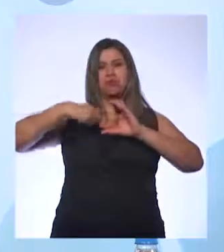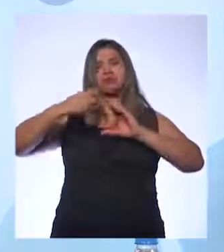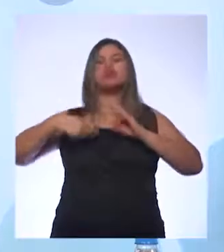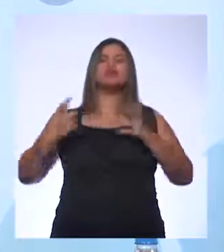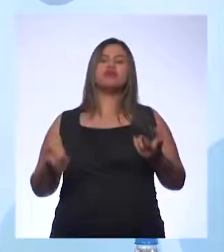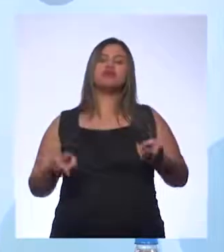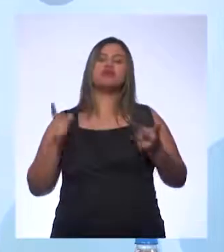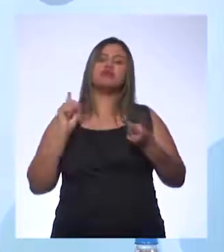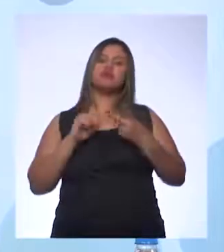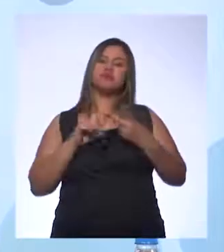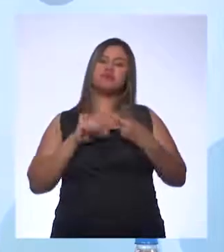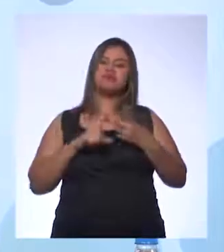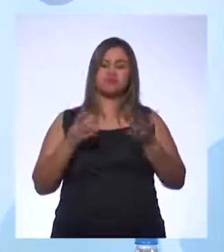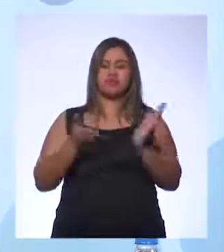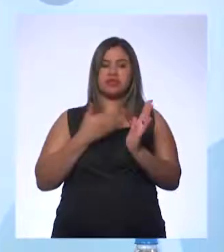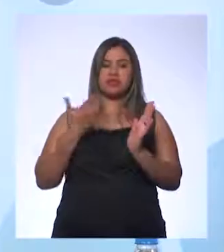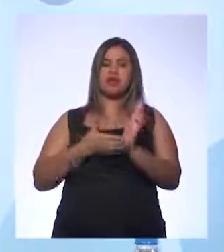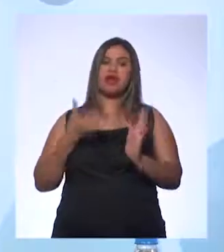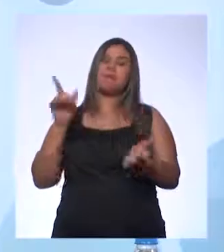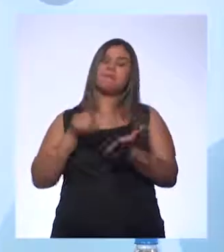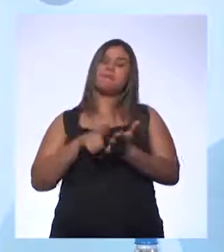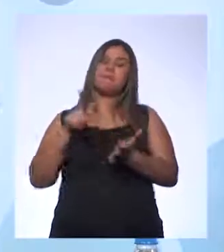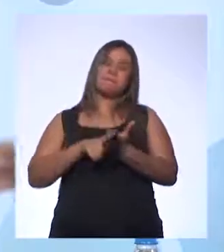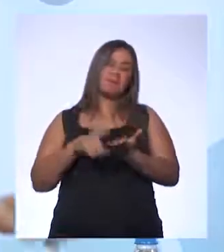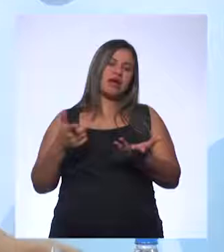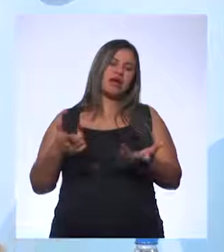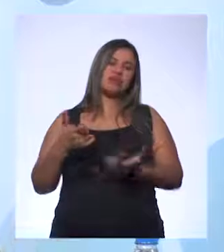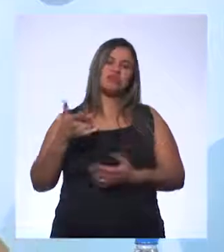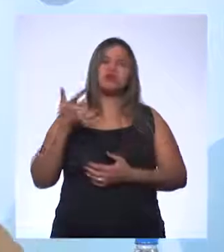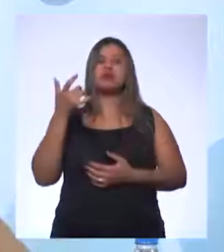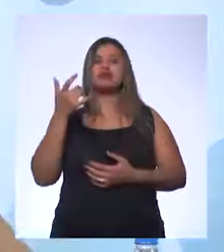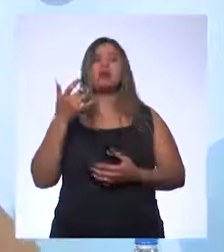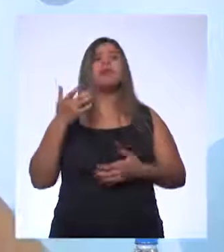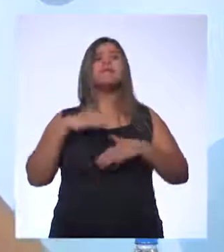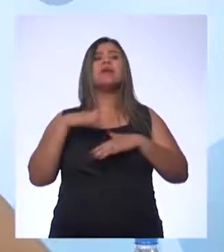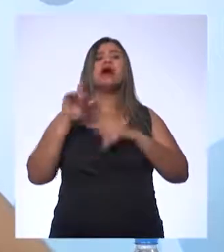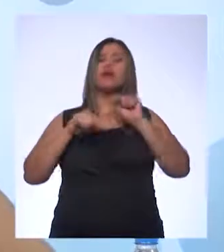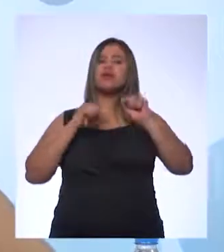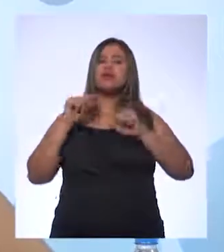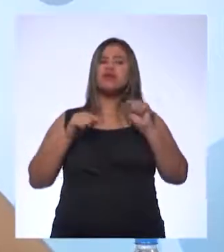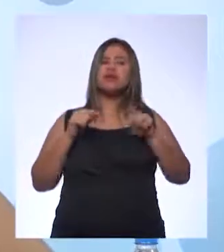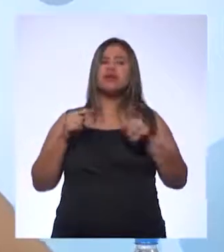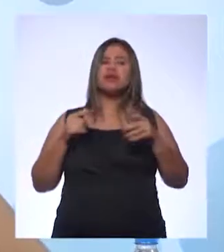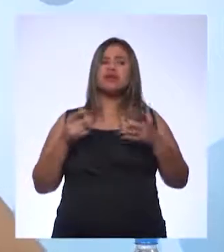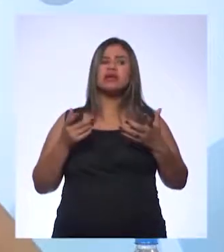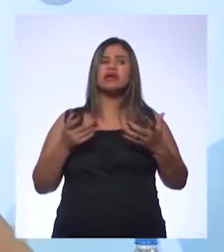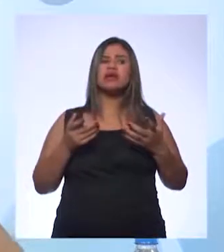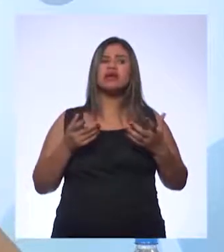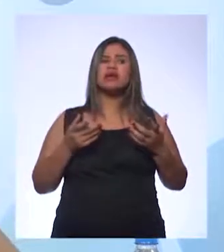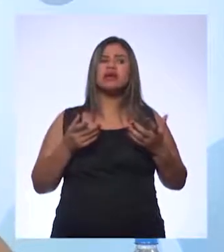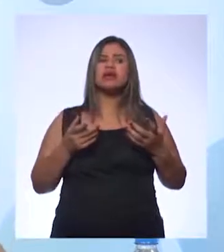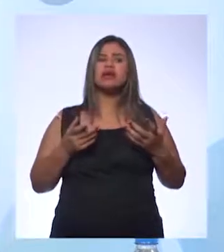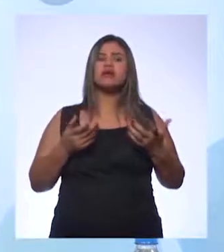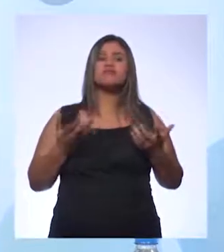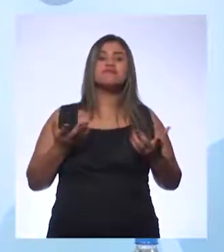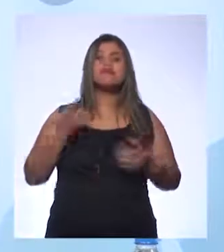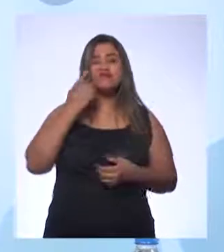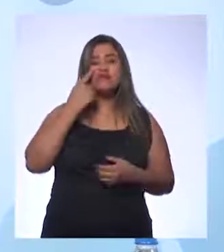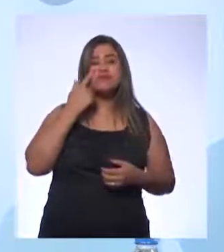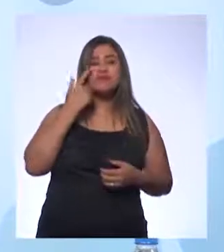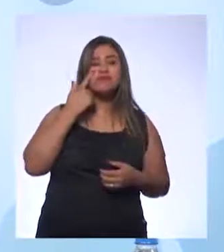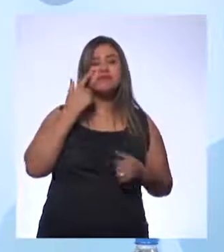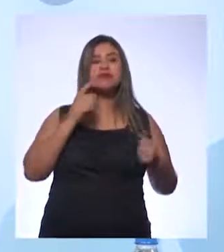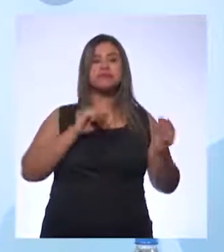câmera, caderno, papel, tá? Que mais, turma? Que mais que nós temos? Vamos lá, passando o que mais nós temos de recurso